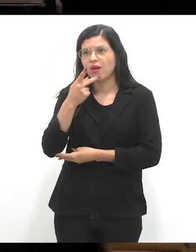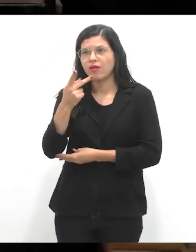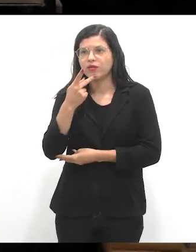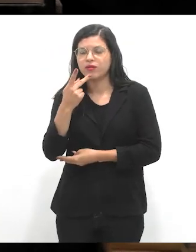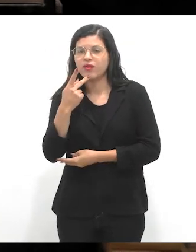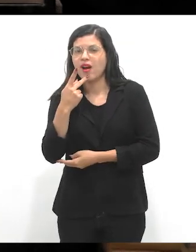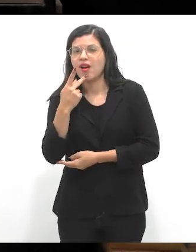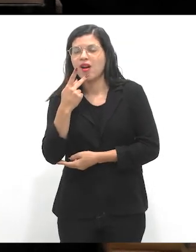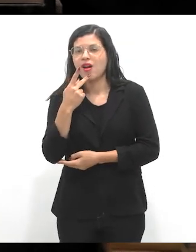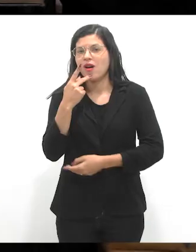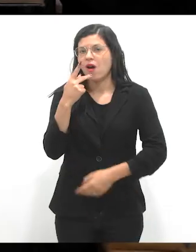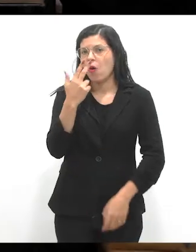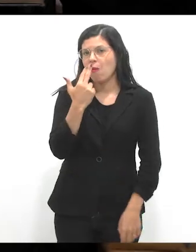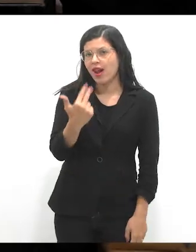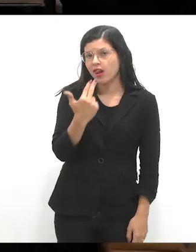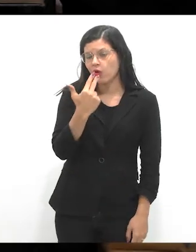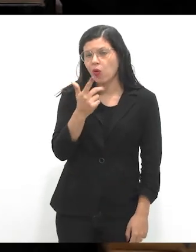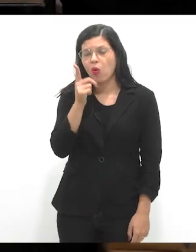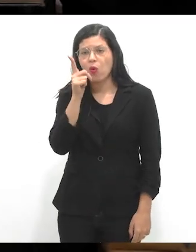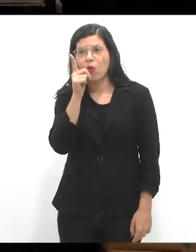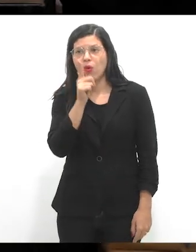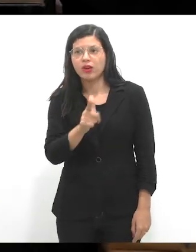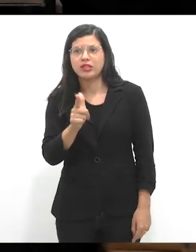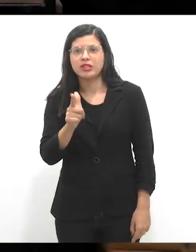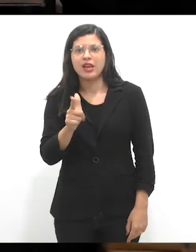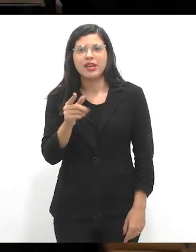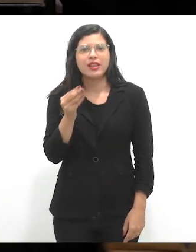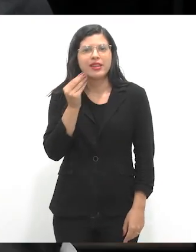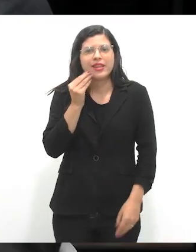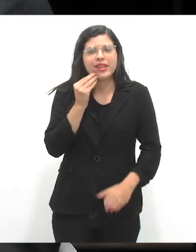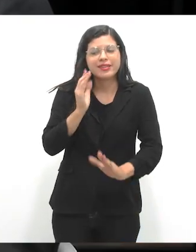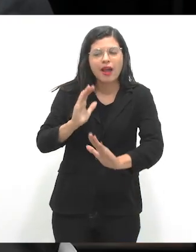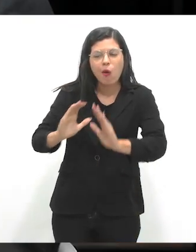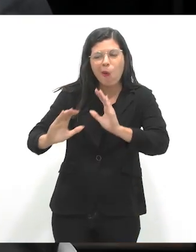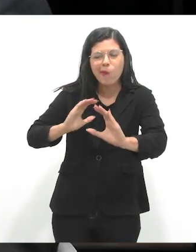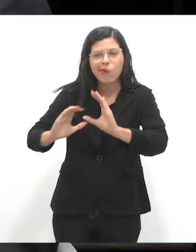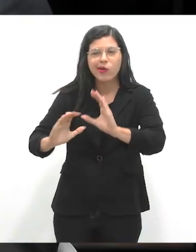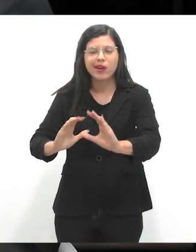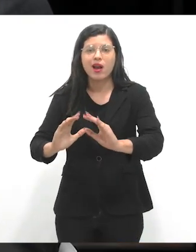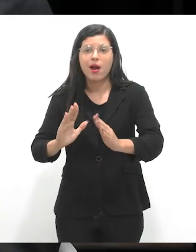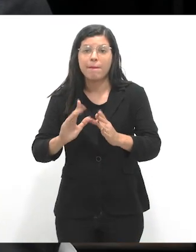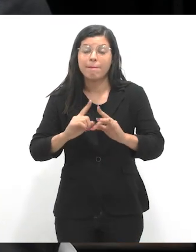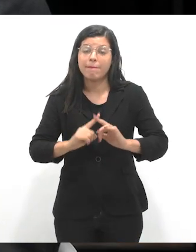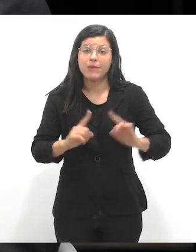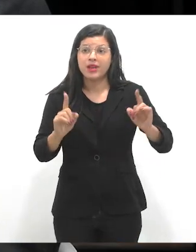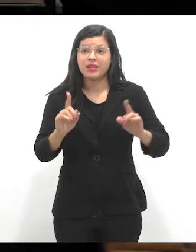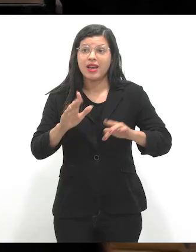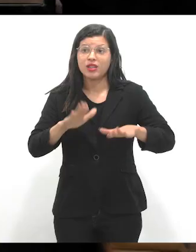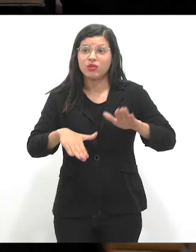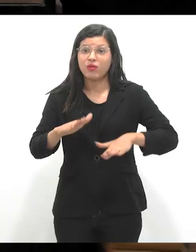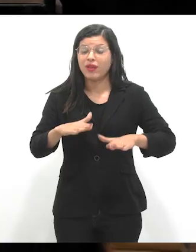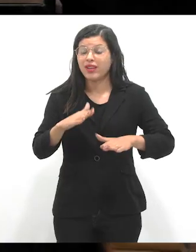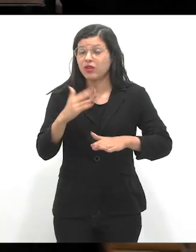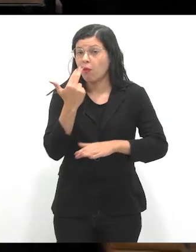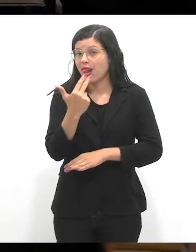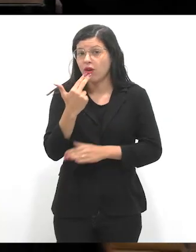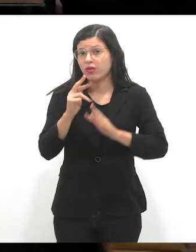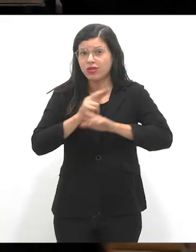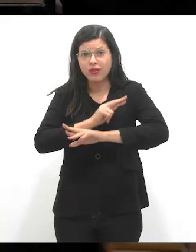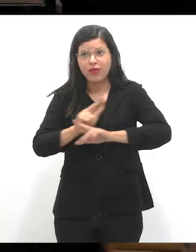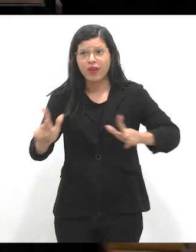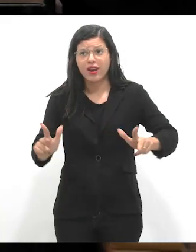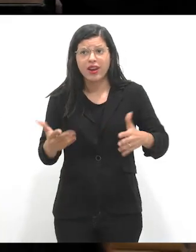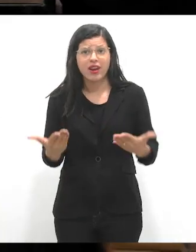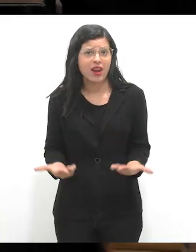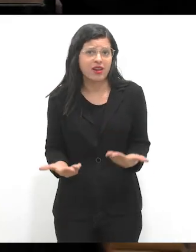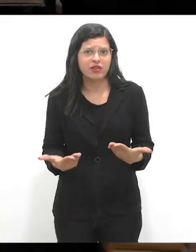fala algum idioma que consegue se organizar aqui, encontra com uma pessoa que consegue falar, mas às vezes ela vem com um idioma totalmente diferente,